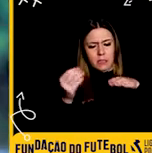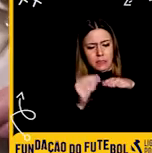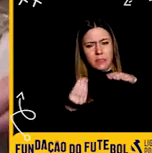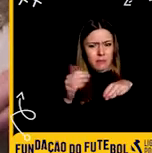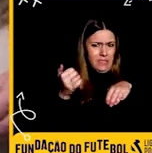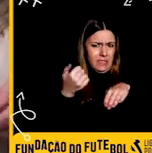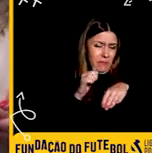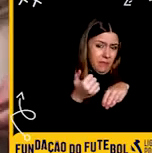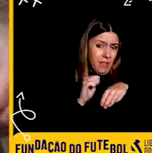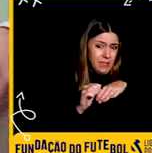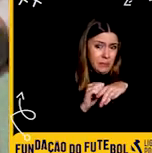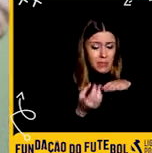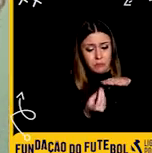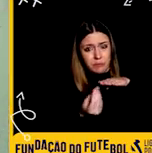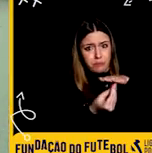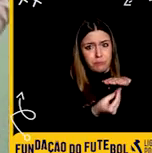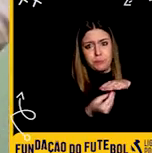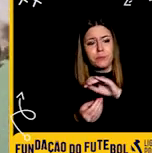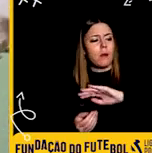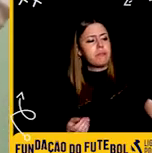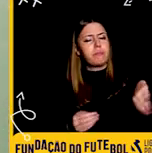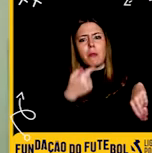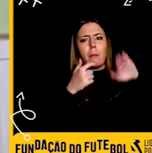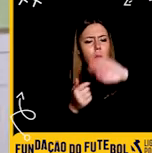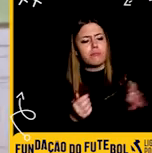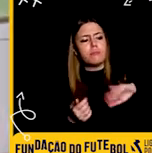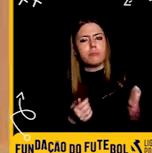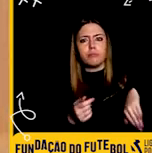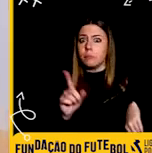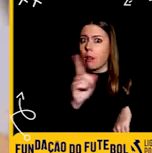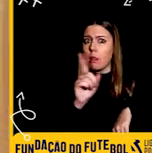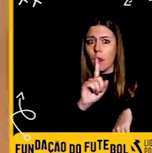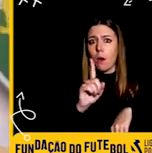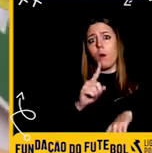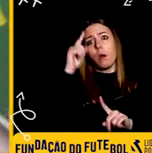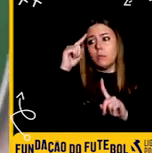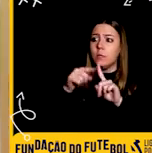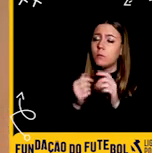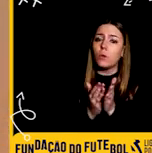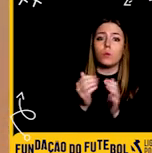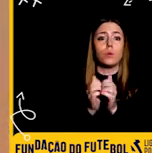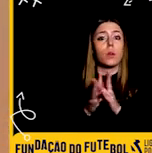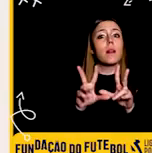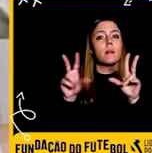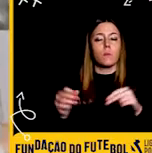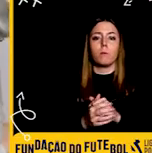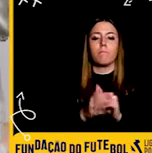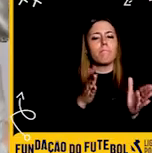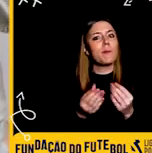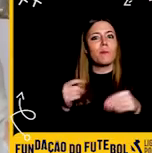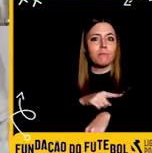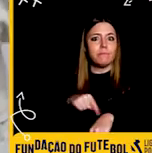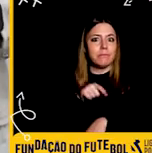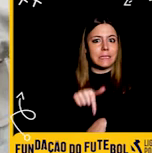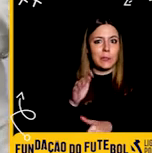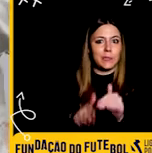quando estamos mais chateados às vezes podemos fazer isso. Não, mas é regras da casa, mantermos a casa limpa. E muitos